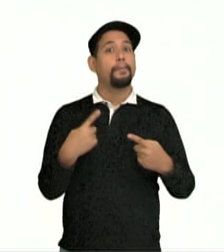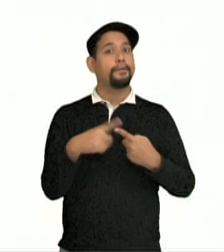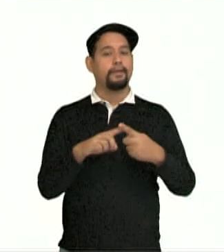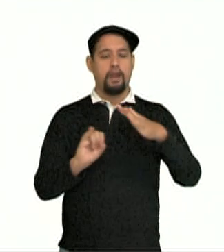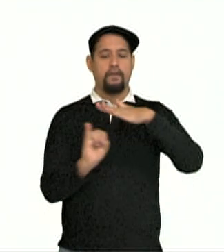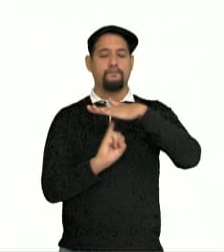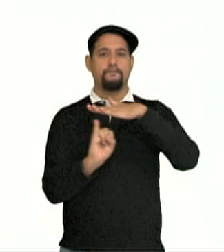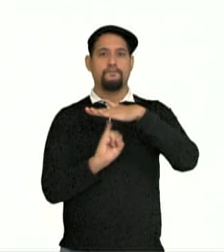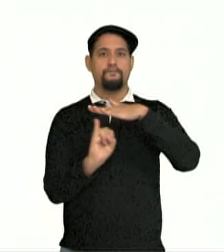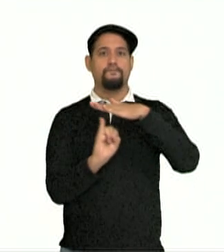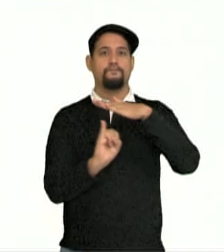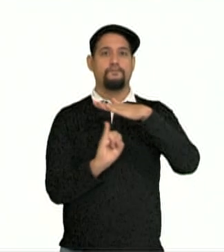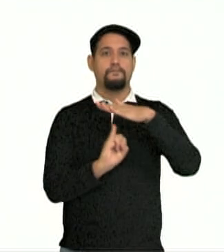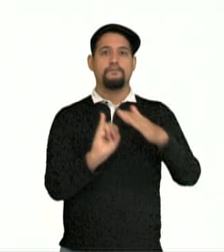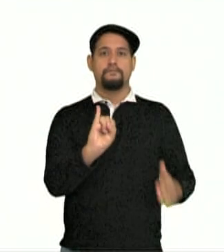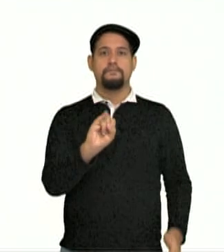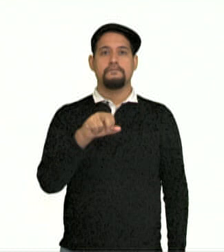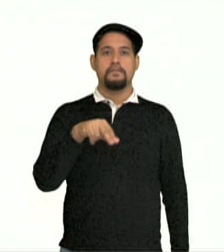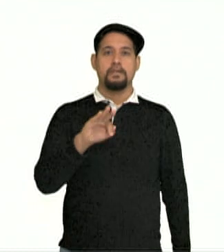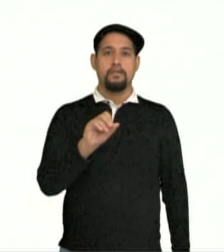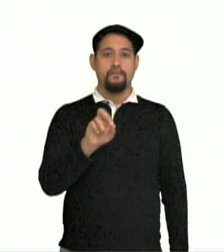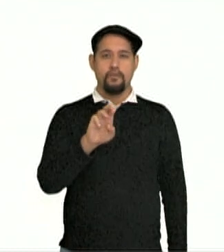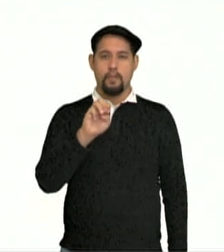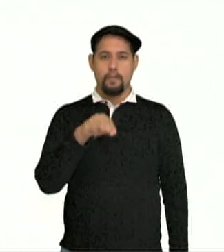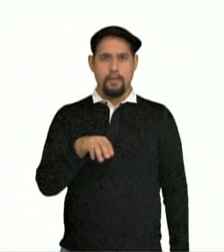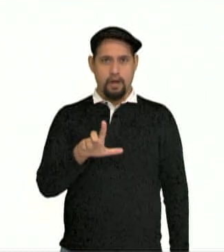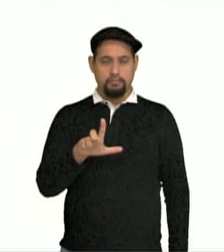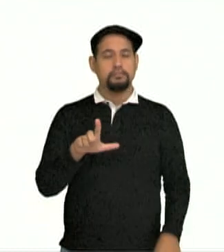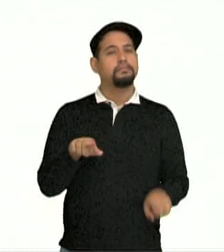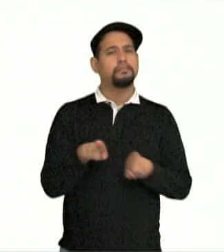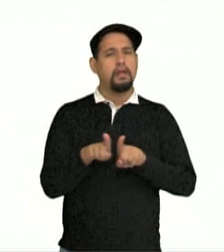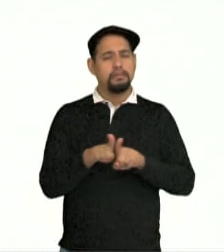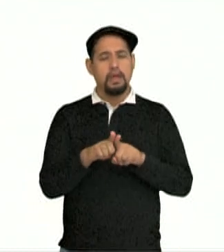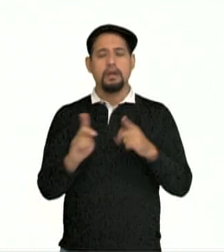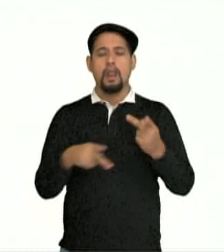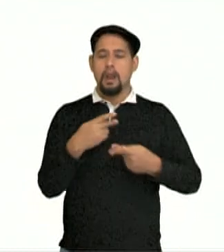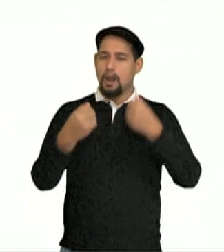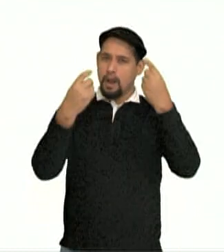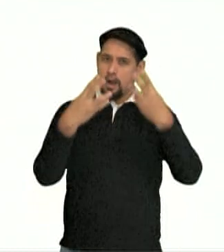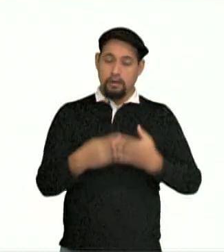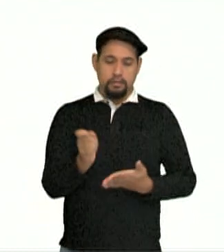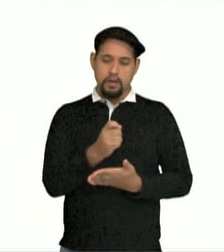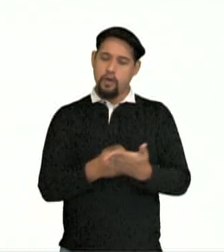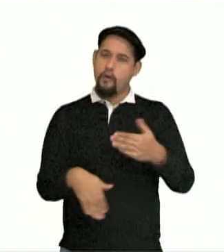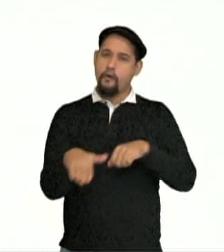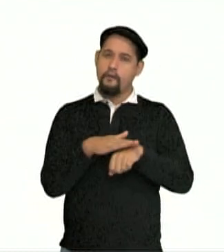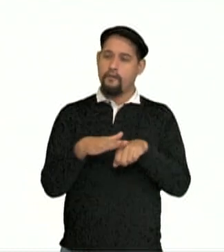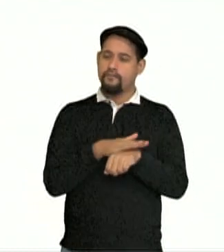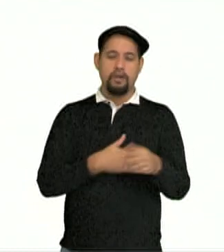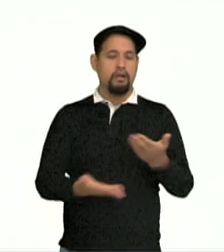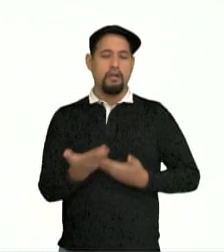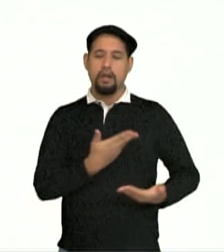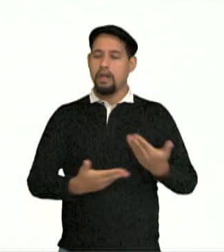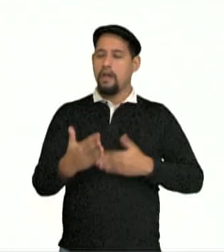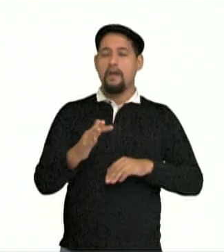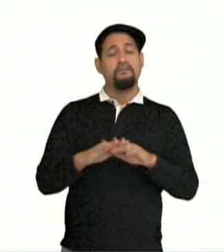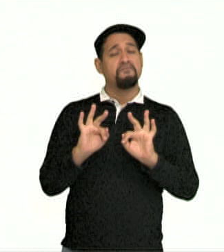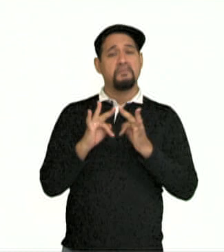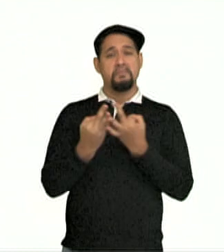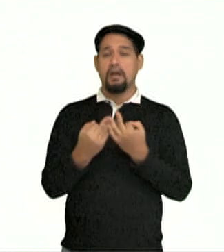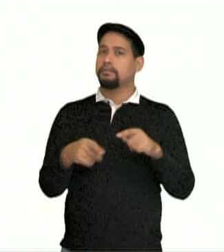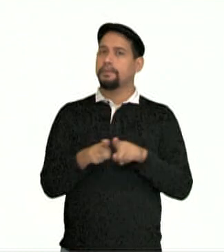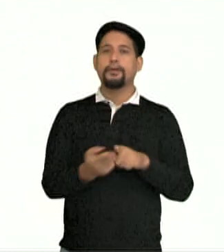informal. Ela traz aspectos da oralidade para a escrita, né? A expressão de conversa familiar e íntima, como, por exemplo,